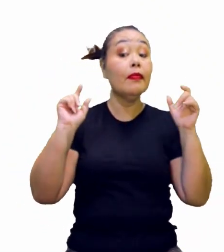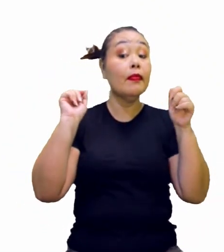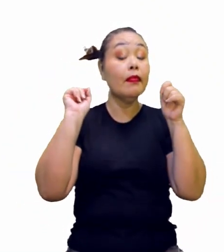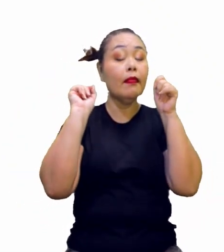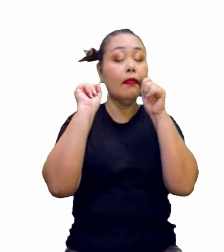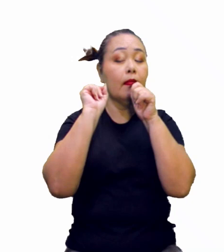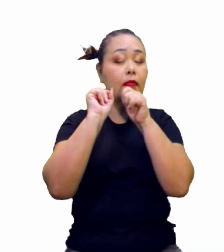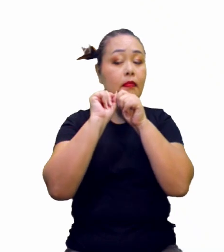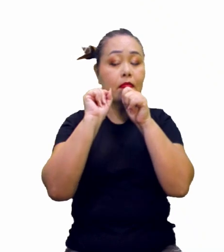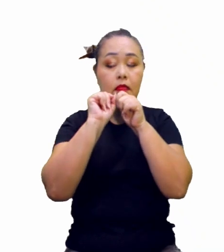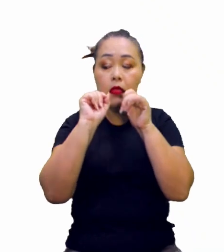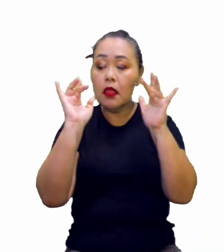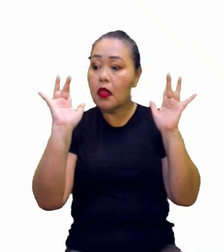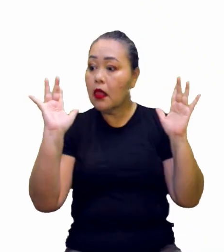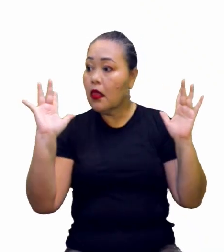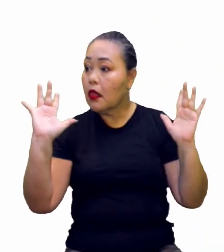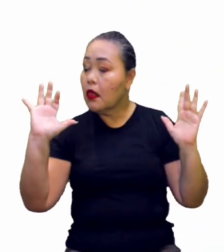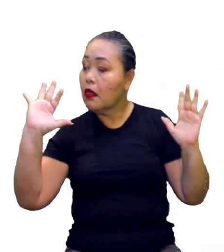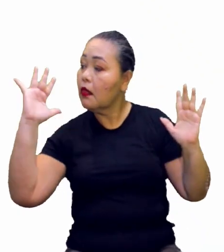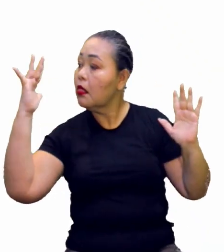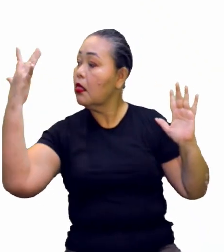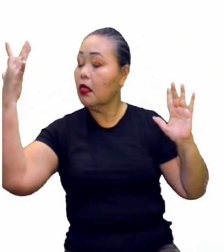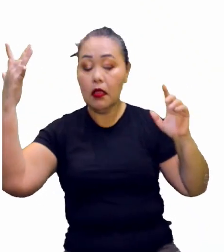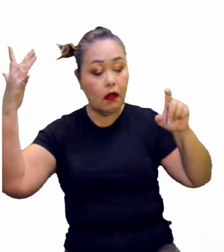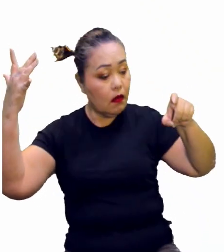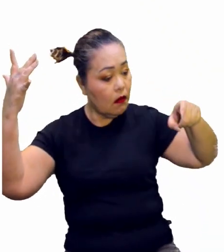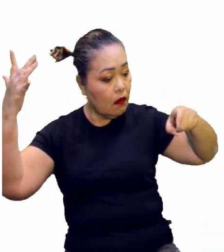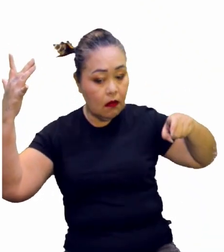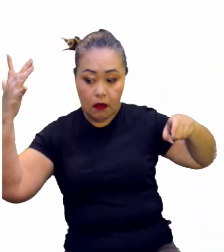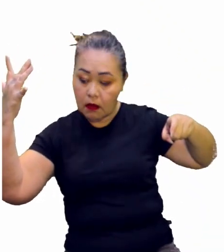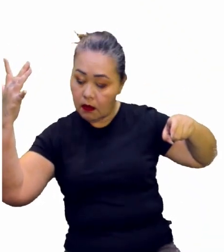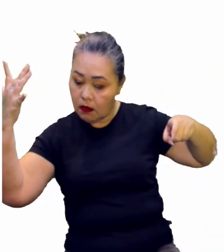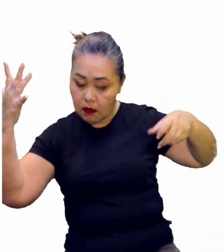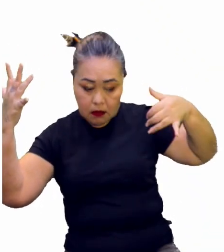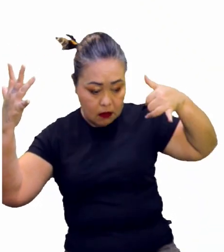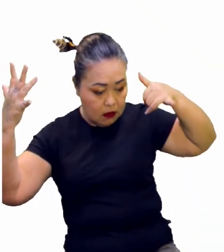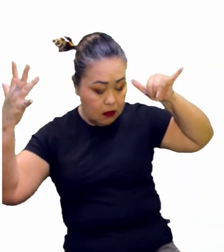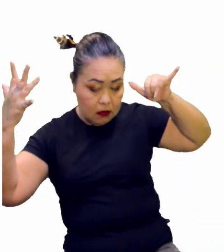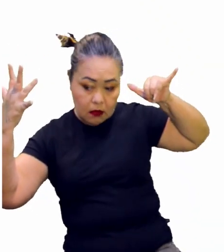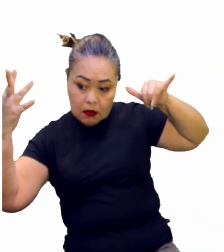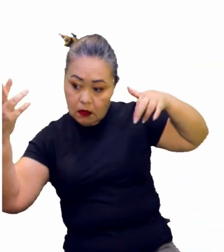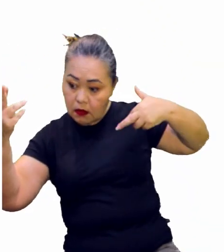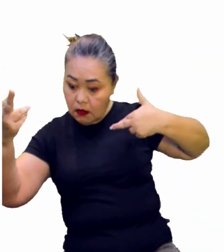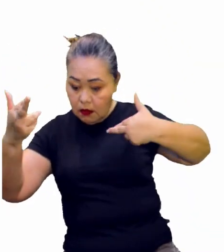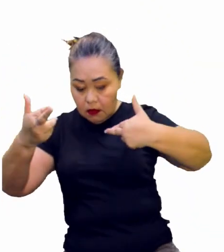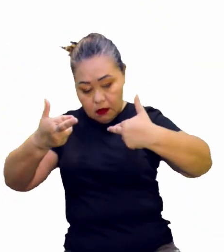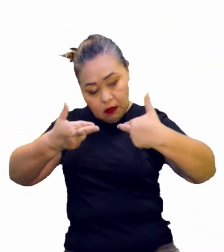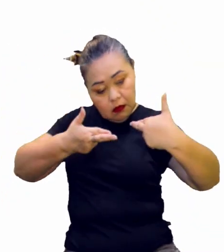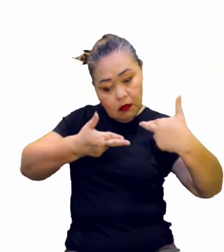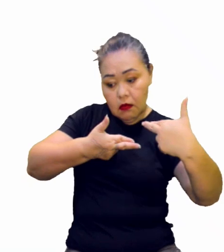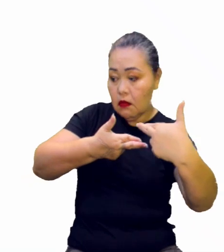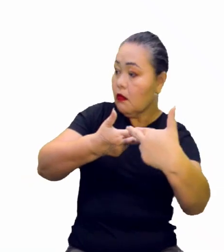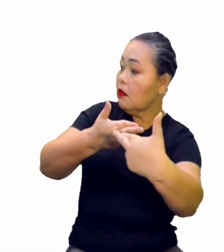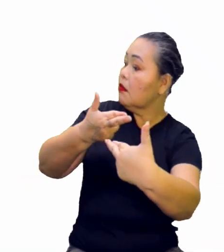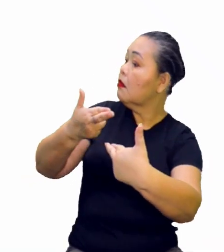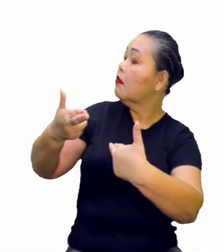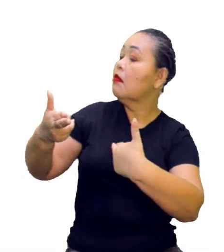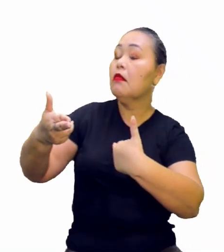uma integração e uma relação entre